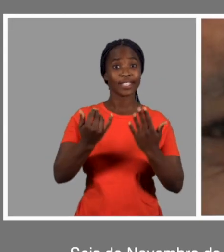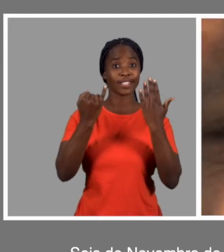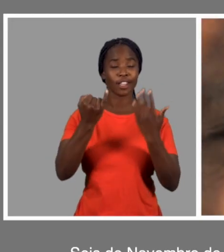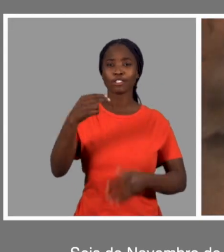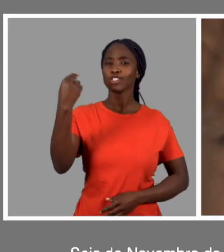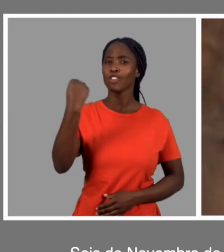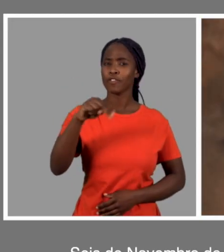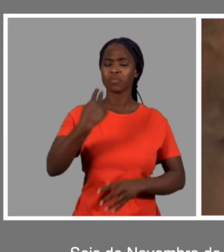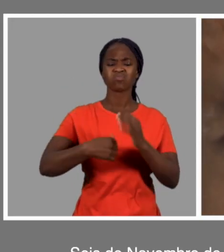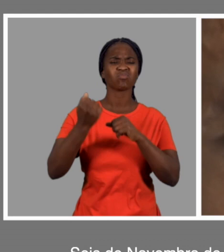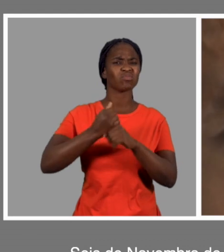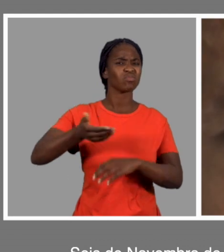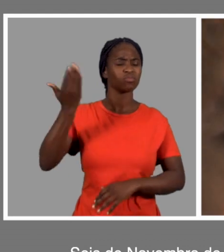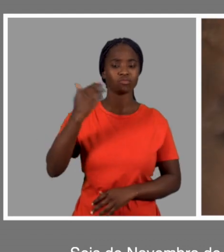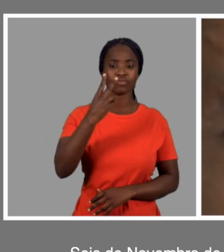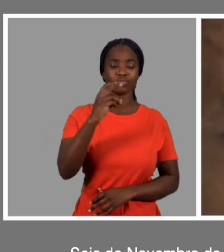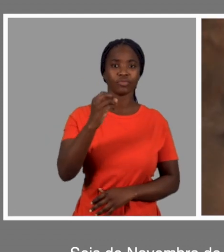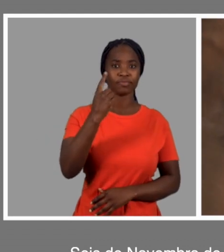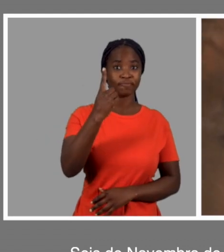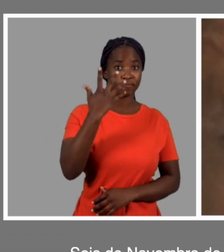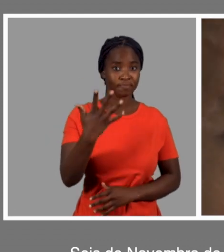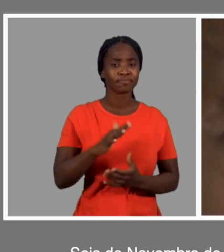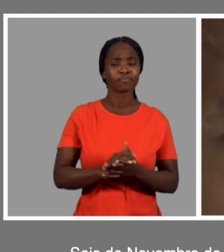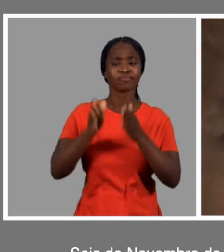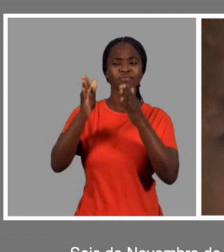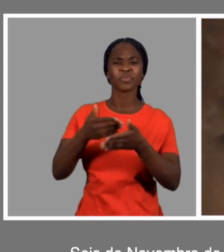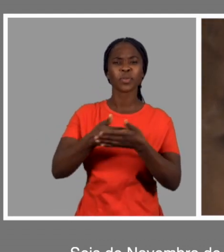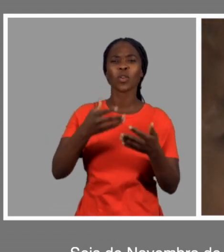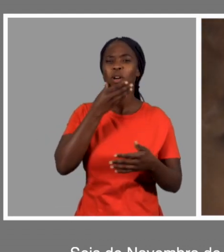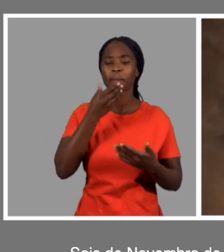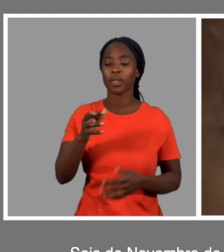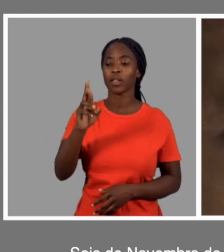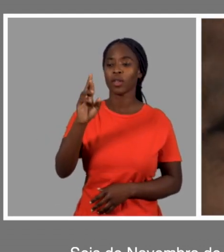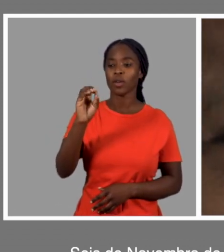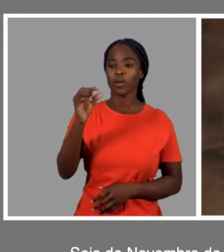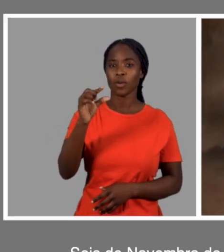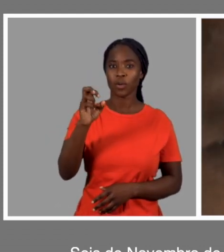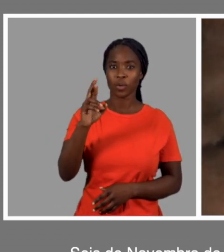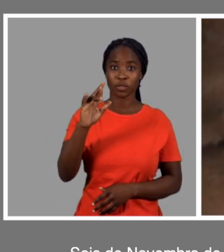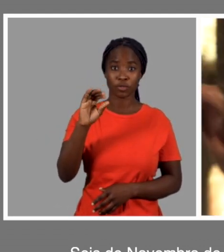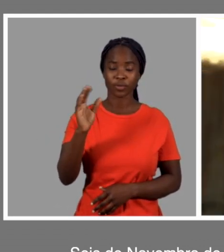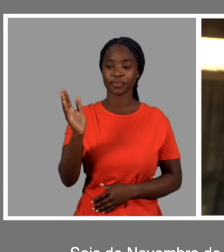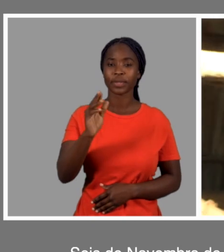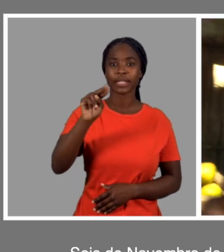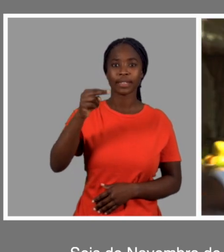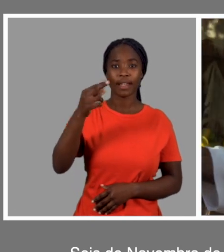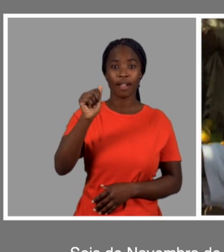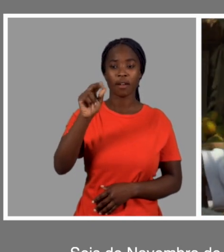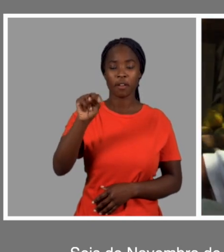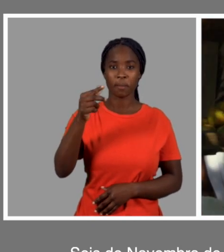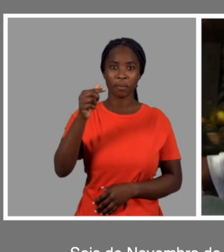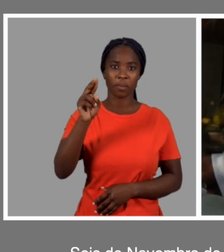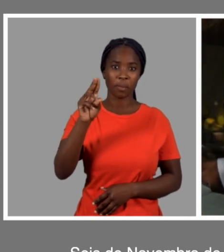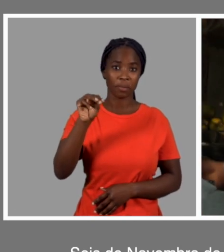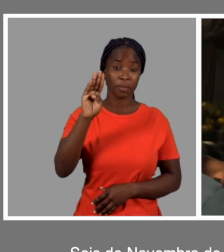6 de novembro de 2015, esta data ficará marcada para a eternidade na memória do